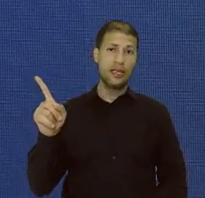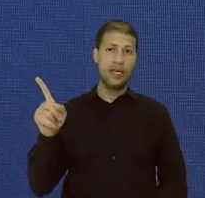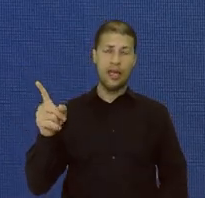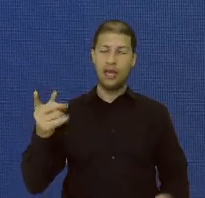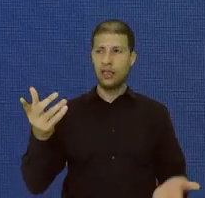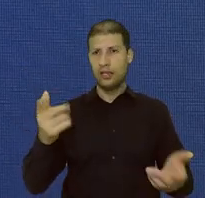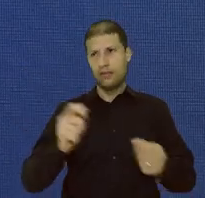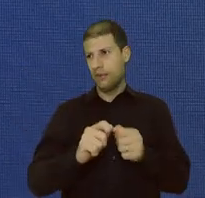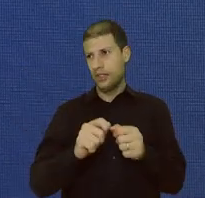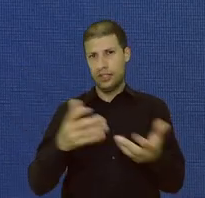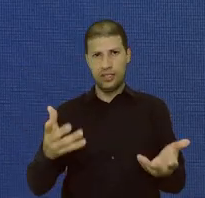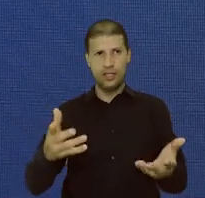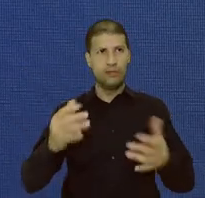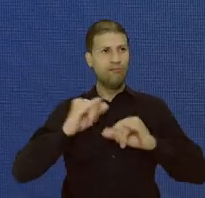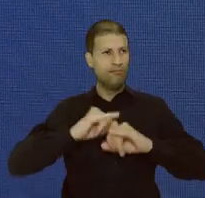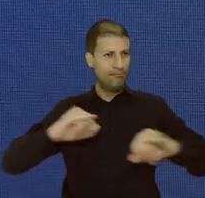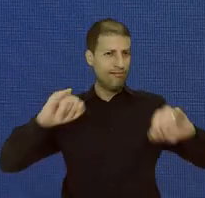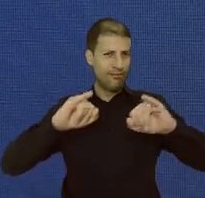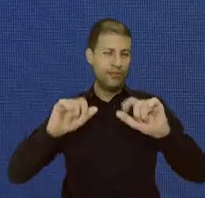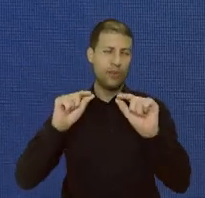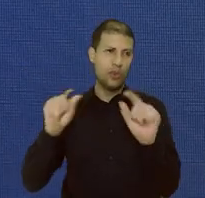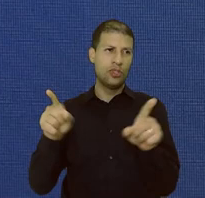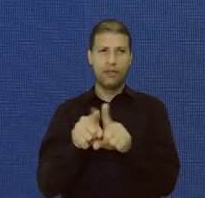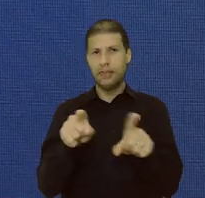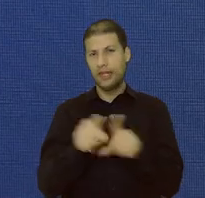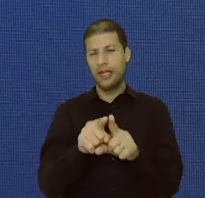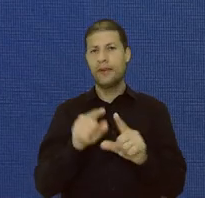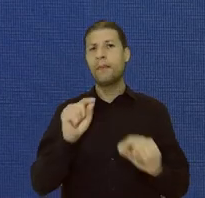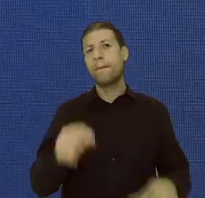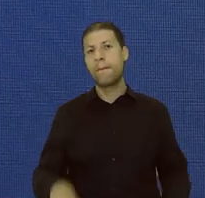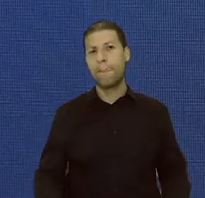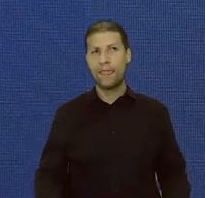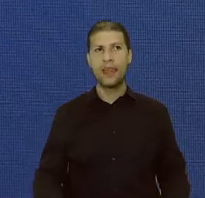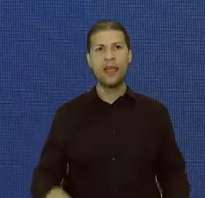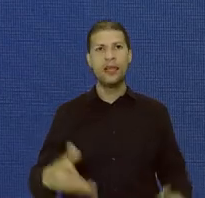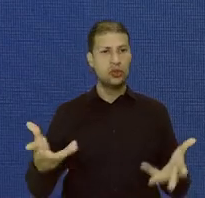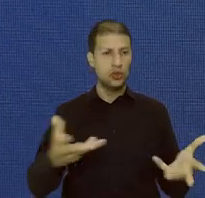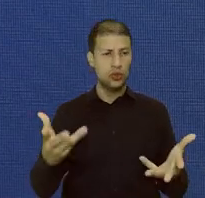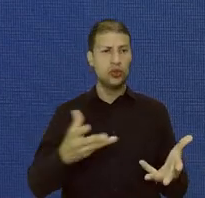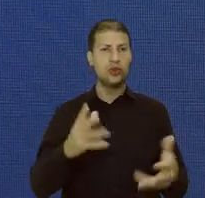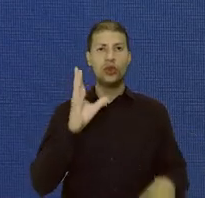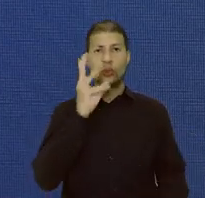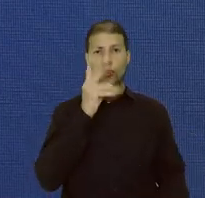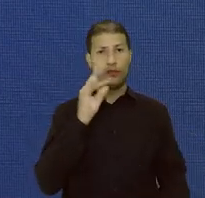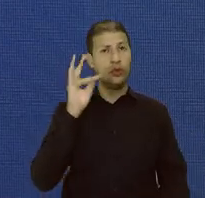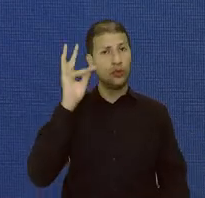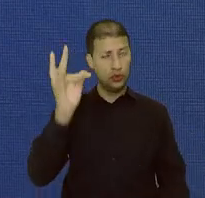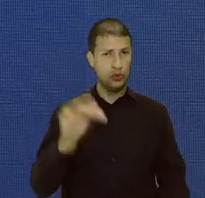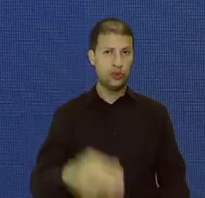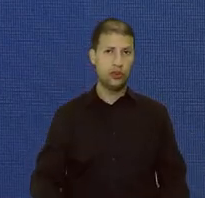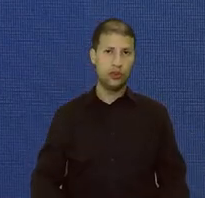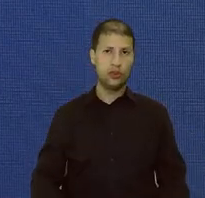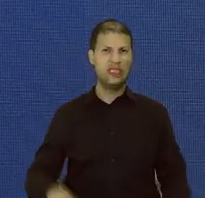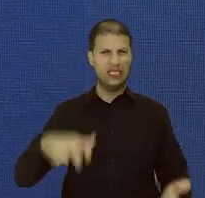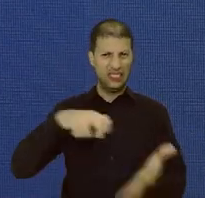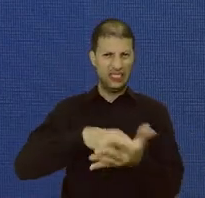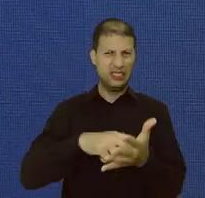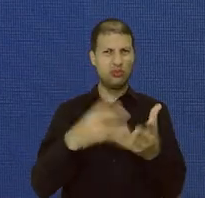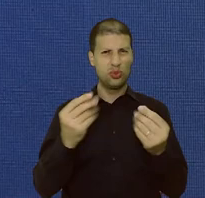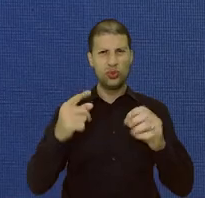pregando um pouco também é que é esse jogo é um jogo de longo prazo então é não penalizar muito o empreendedor